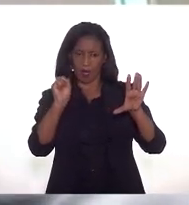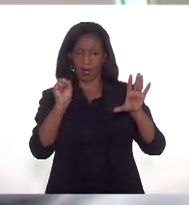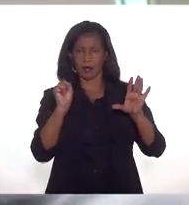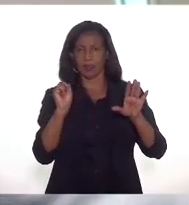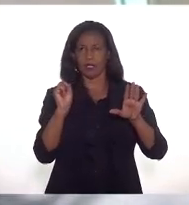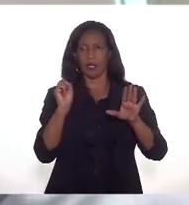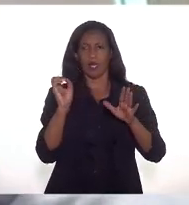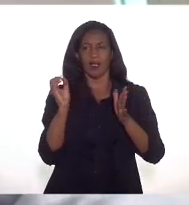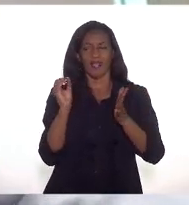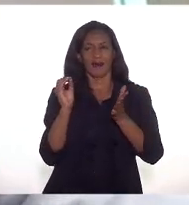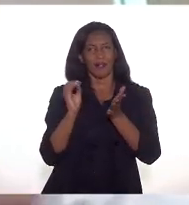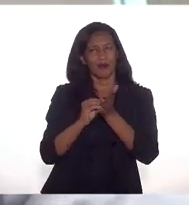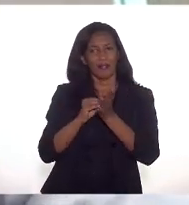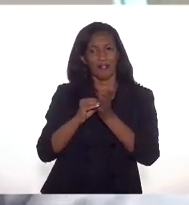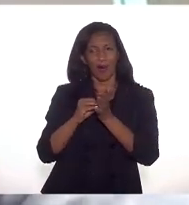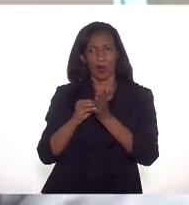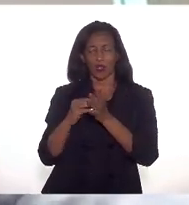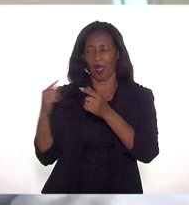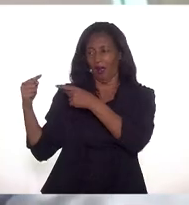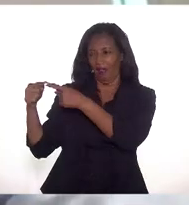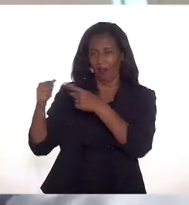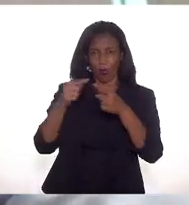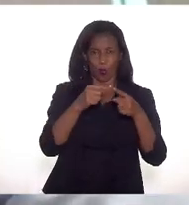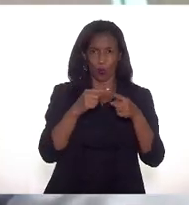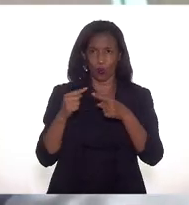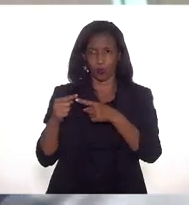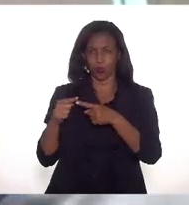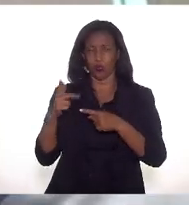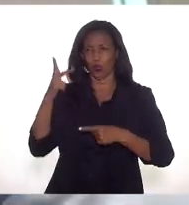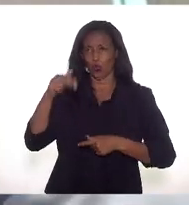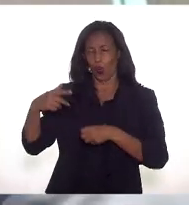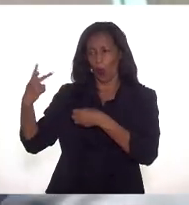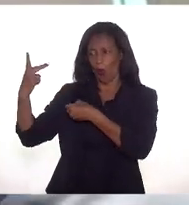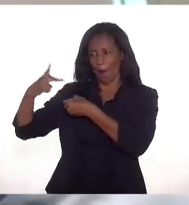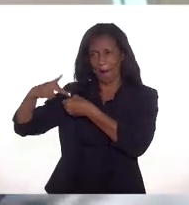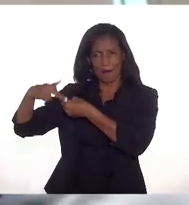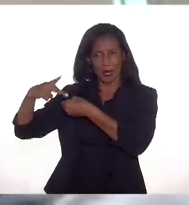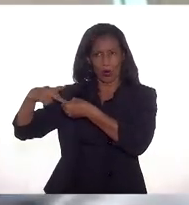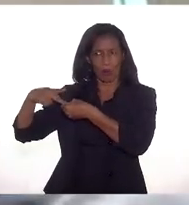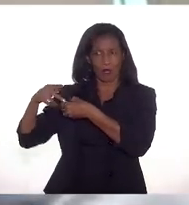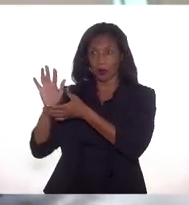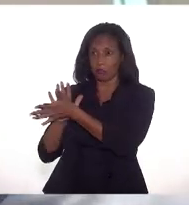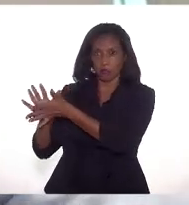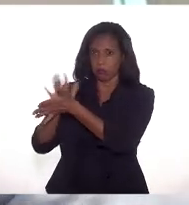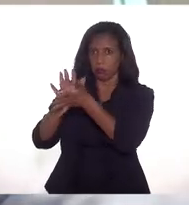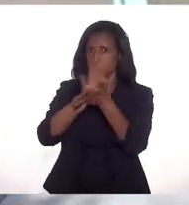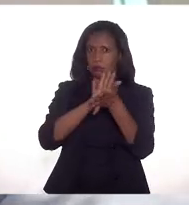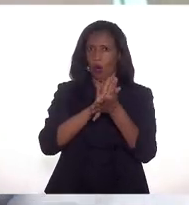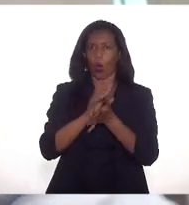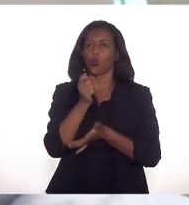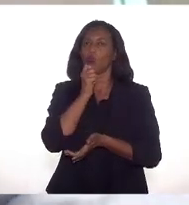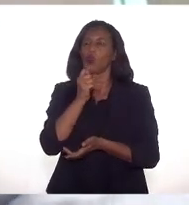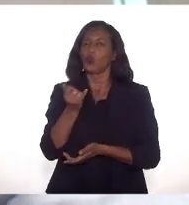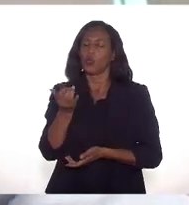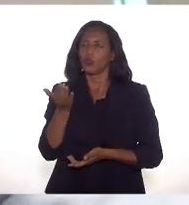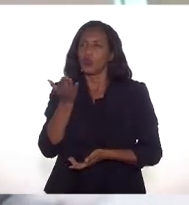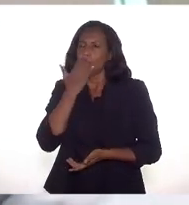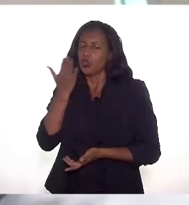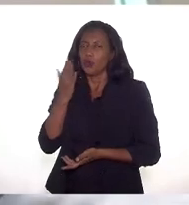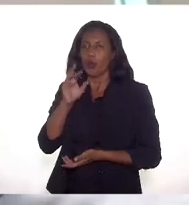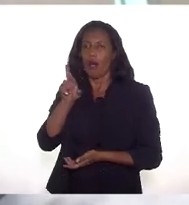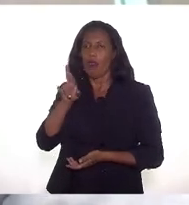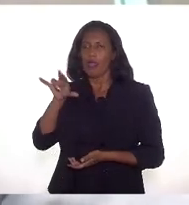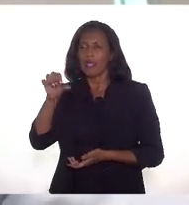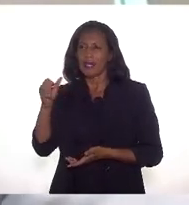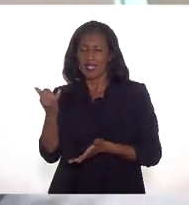nenhum movimento, tipo algum acordo como a gente fez com a Petrobras ano passado. É o ICMS sem qualquer tipo de receita, vamos colocar dessa